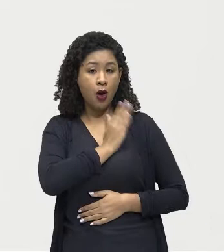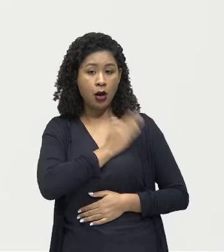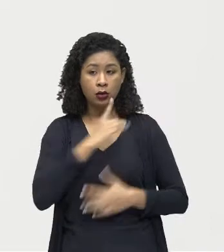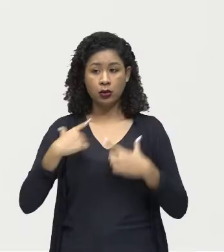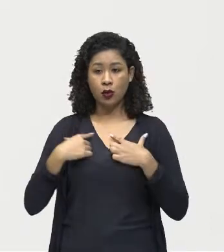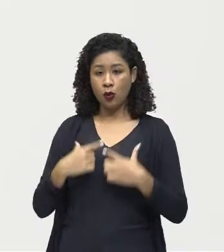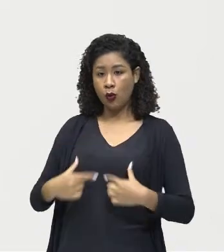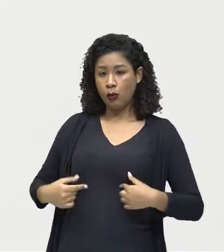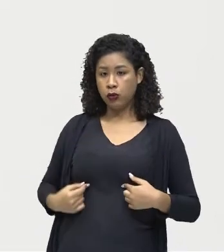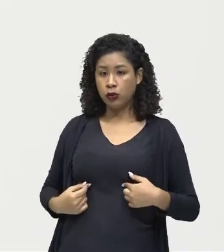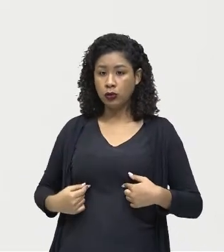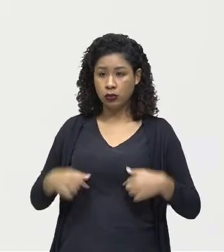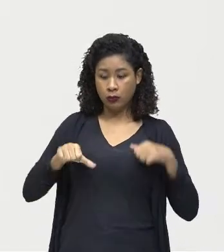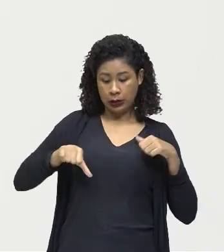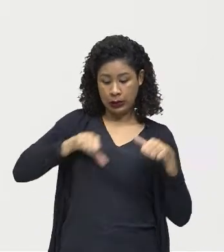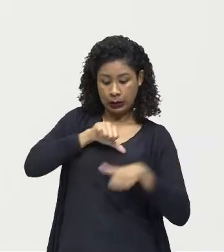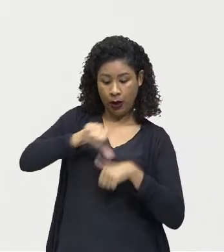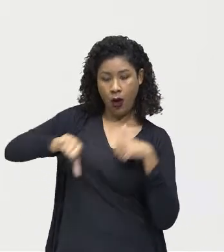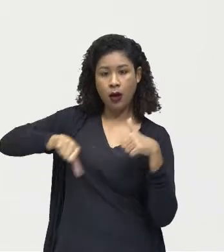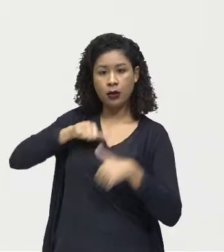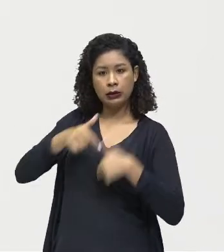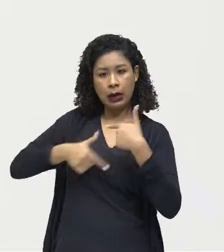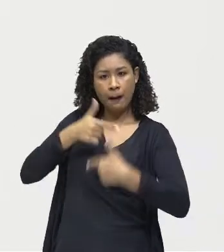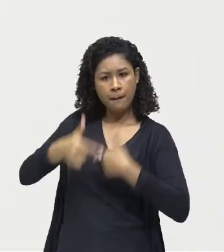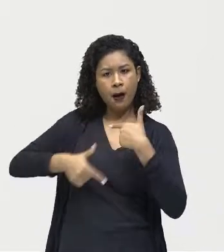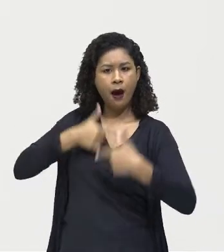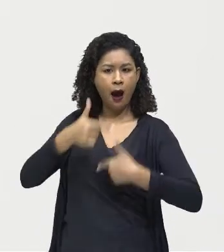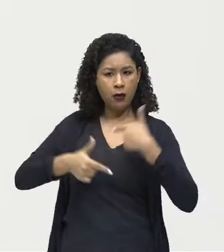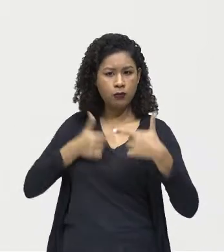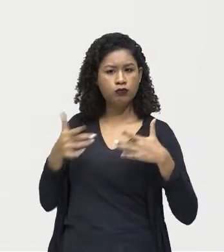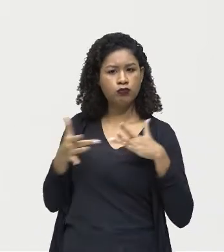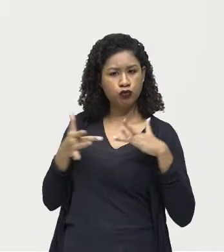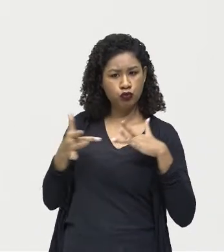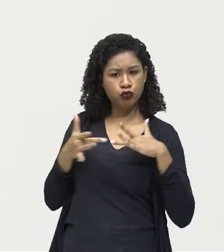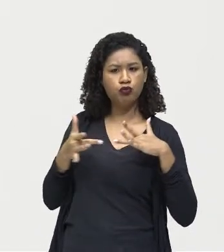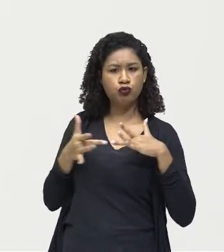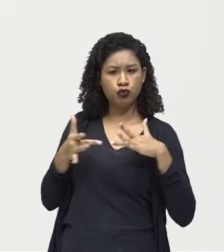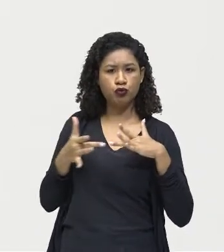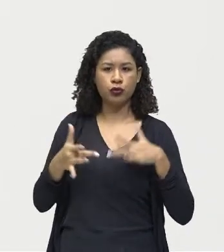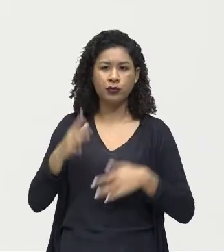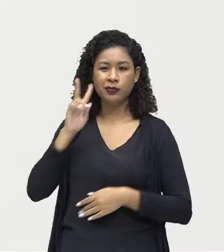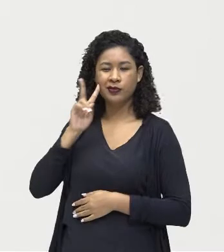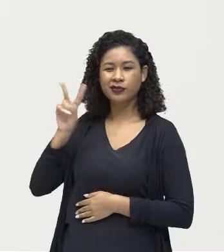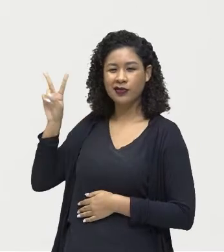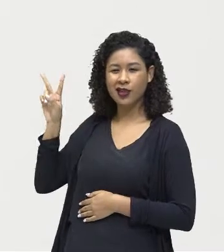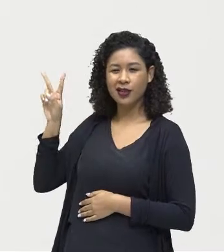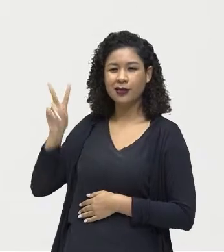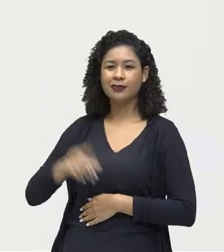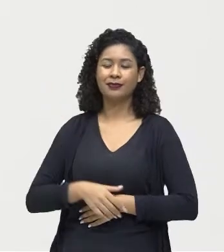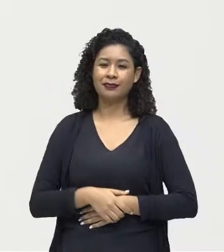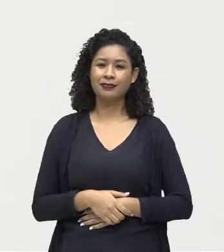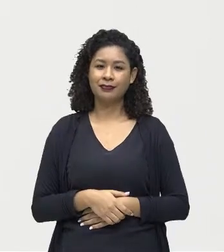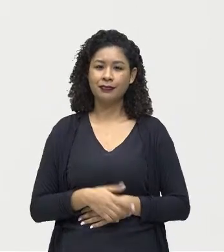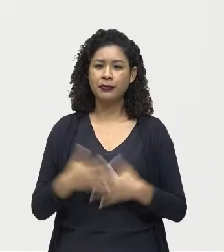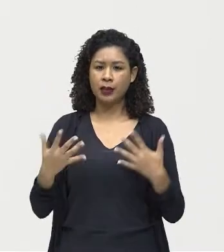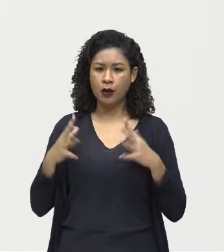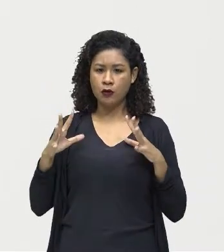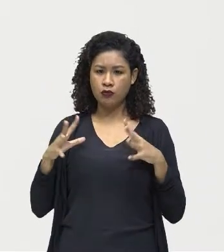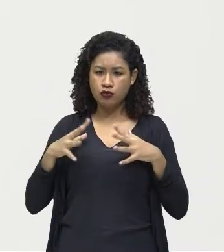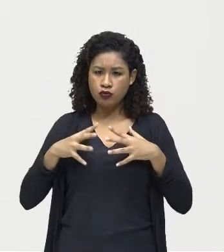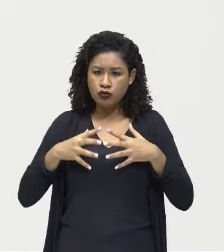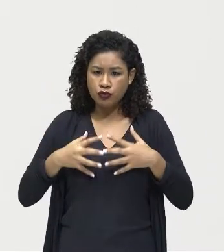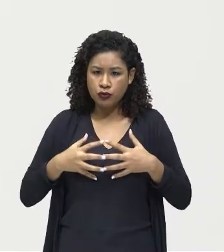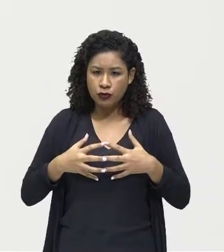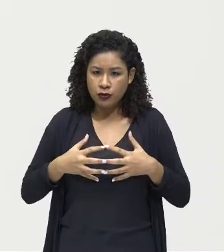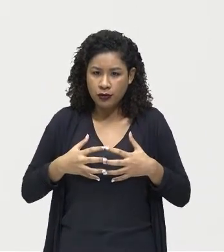pulmão. Ele está representado aqui, ó, nessa parte mais acima da nossa imagem. Né? Então, vamos imaginar aqui, ó, essa